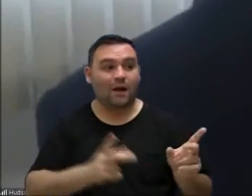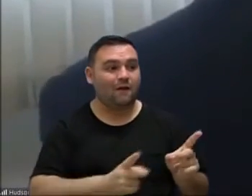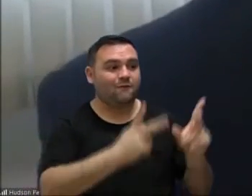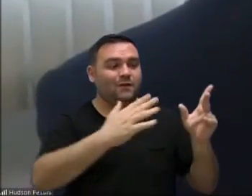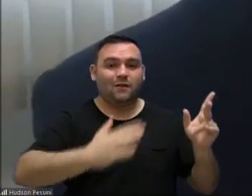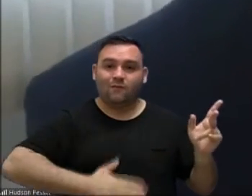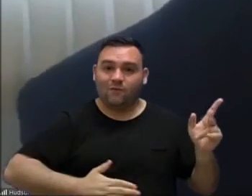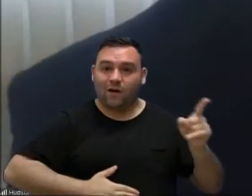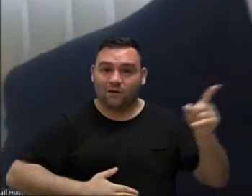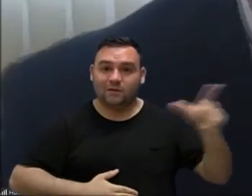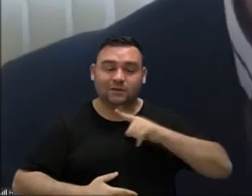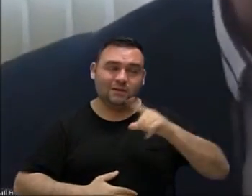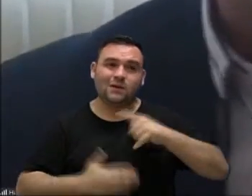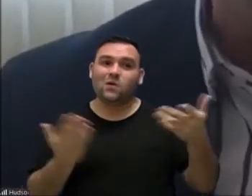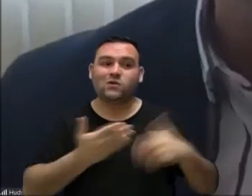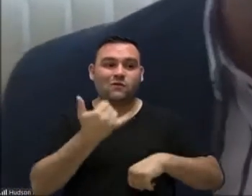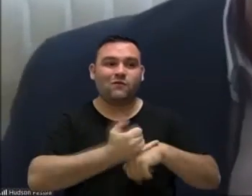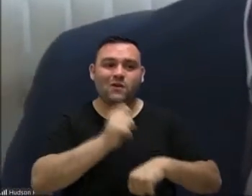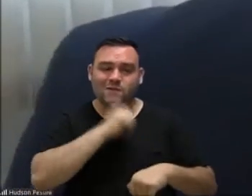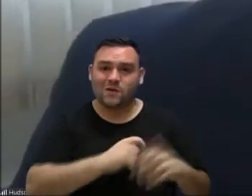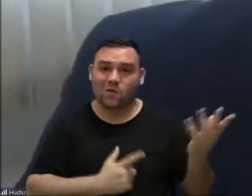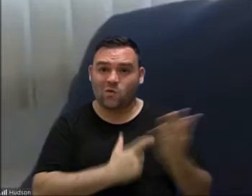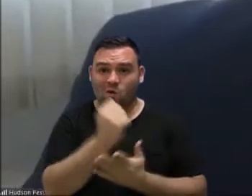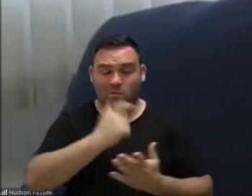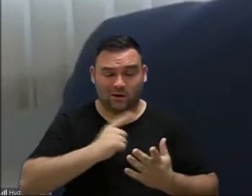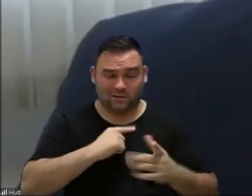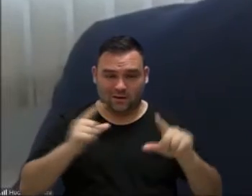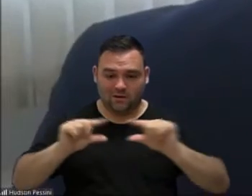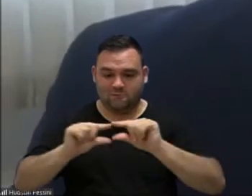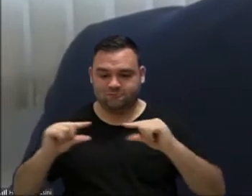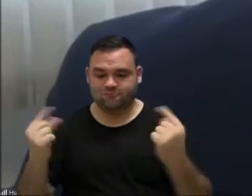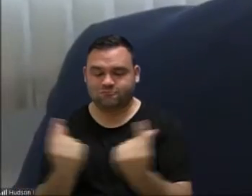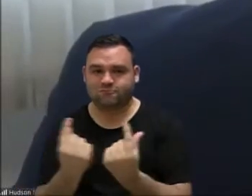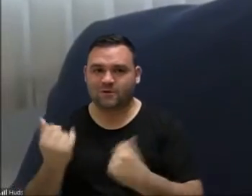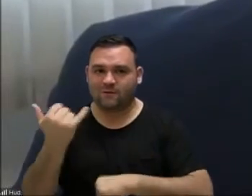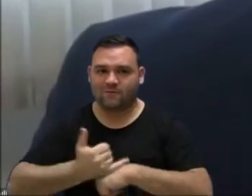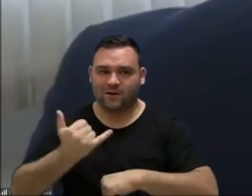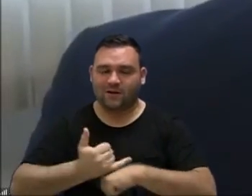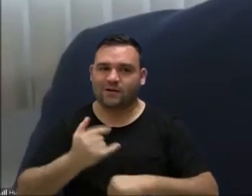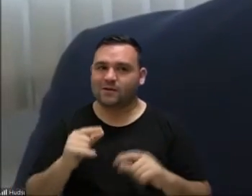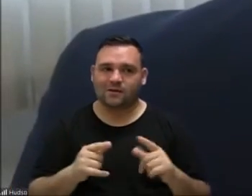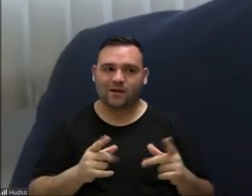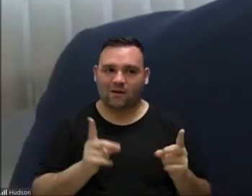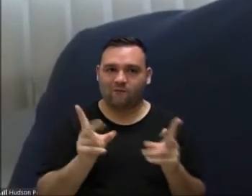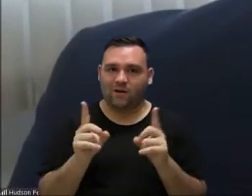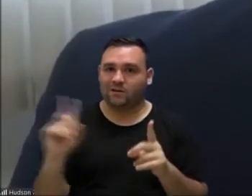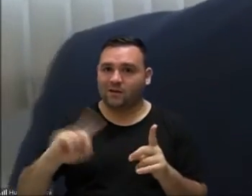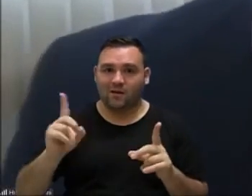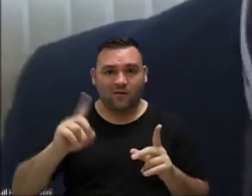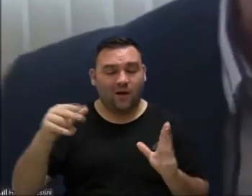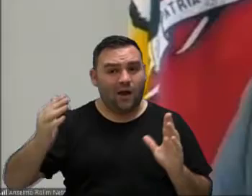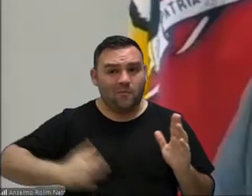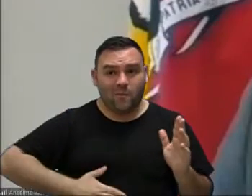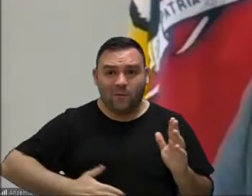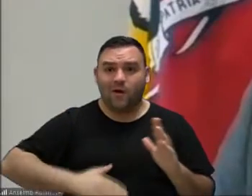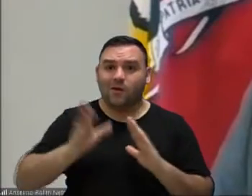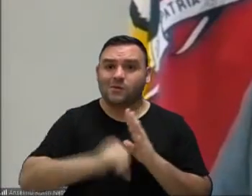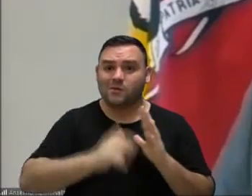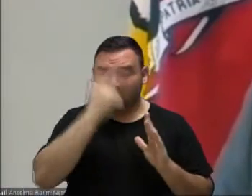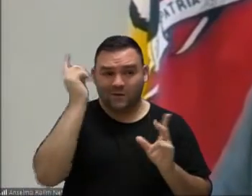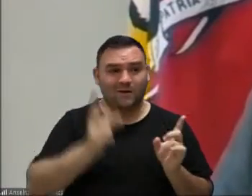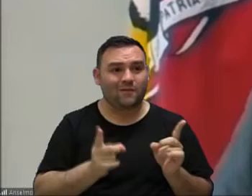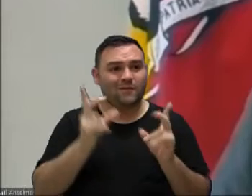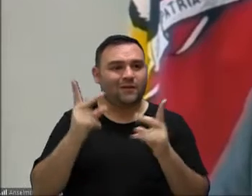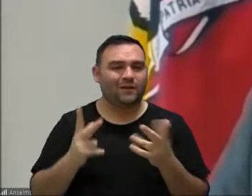vagabundo que tem hoje o cara que compra uma tampa de bueiro ele não é comerciante ele é bandido ele é vagabundo porque ele sabe que ninguém